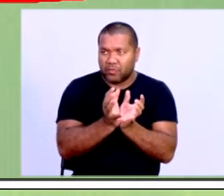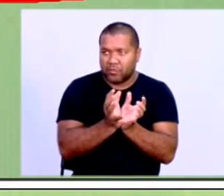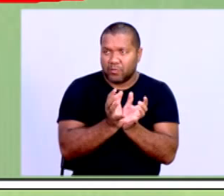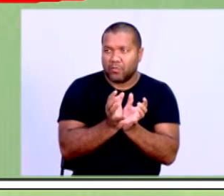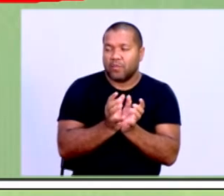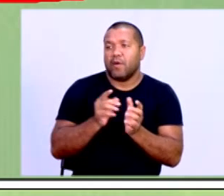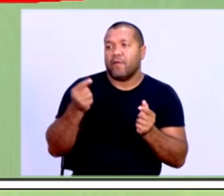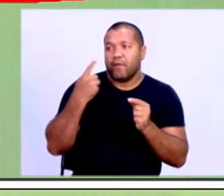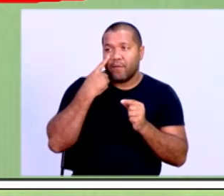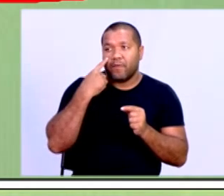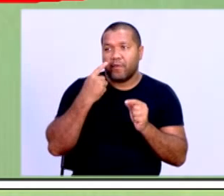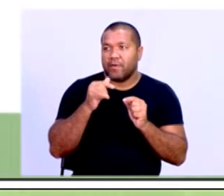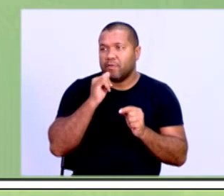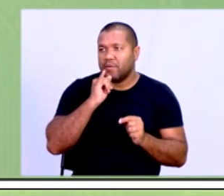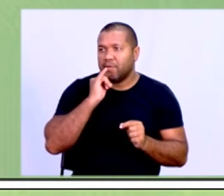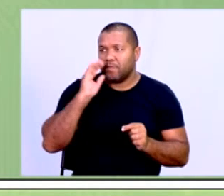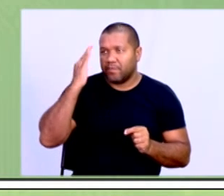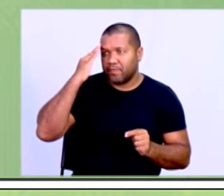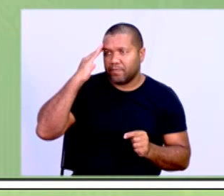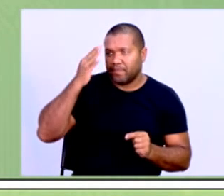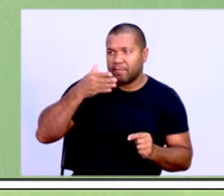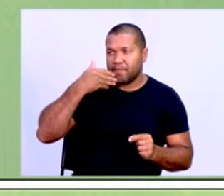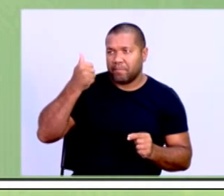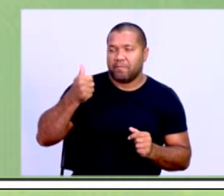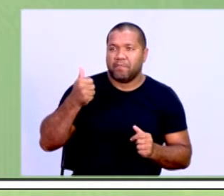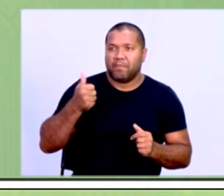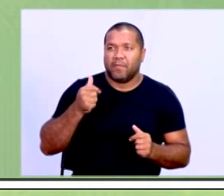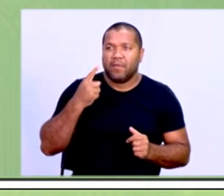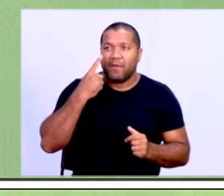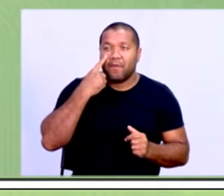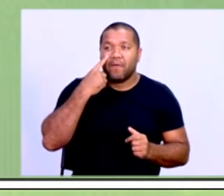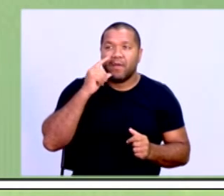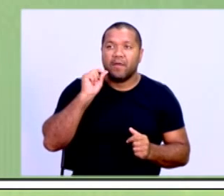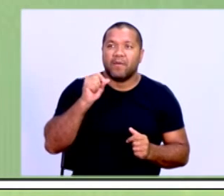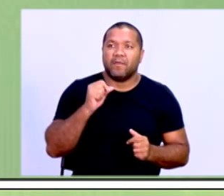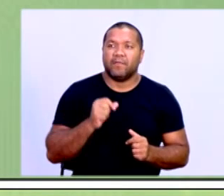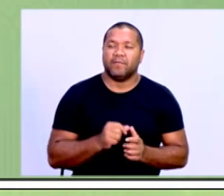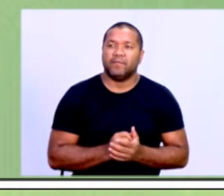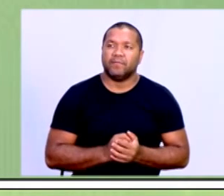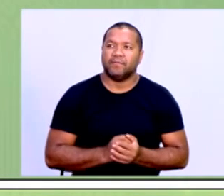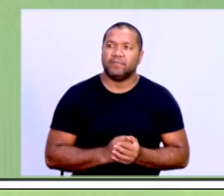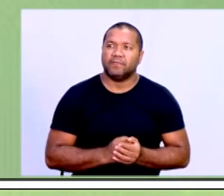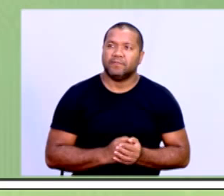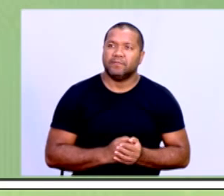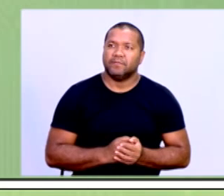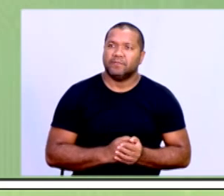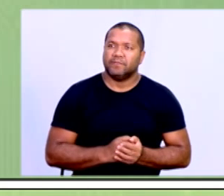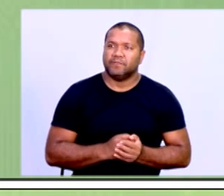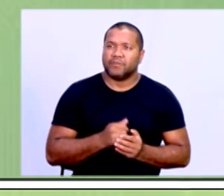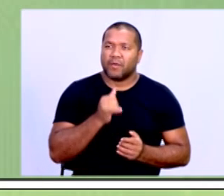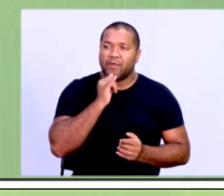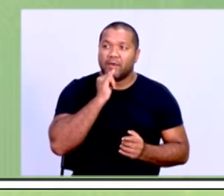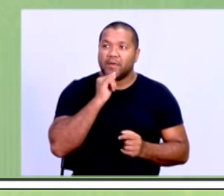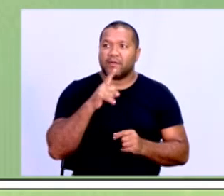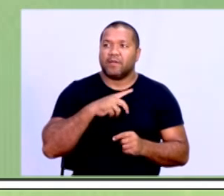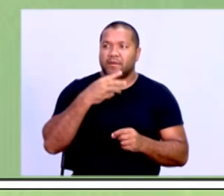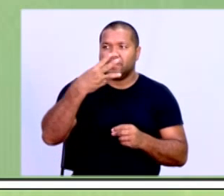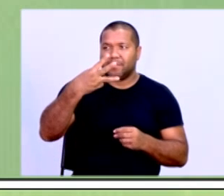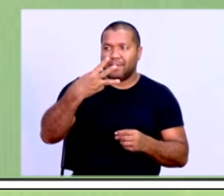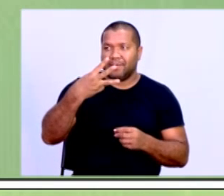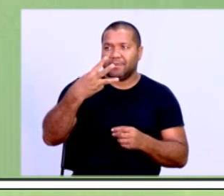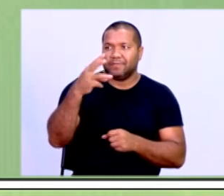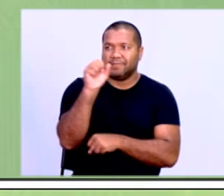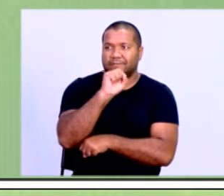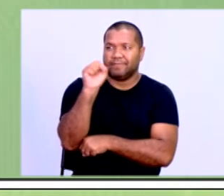agora no exemplo para a gente poder entender melhor também os atributos e as operações. Então, eu tenho 3